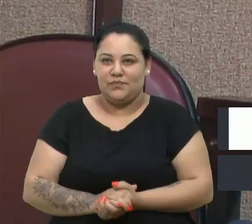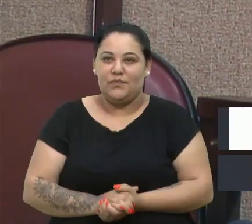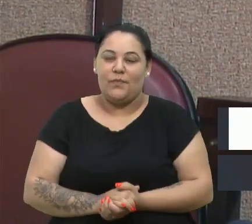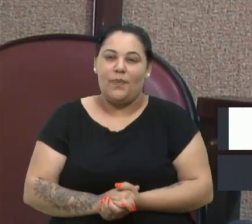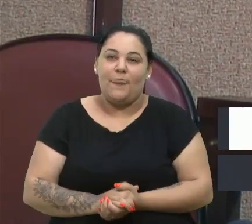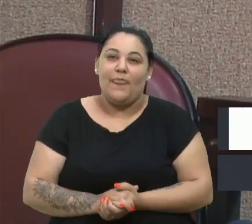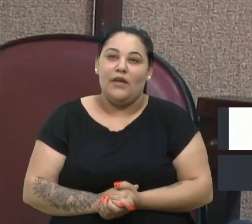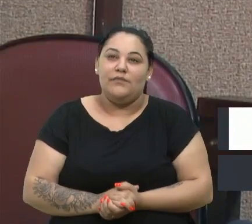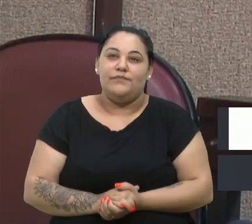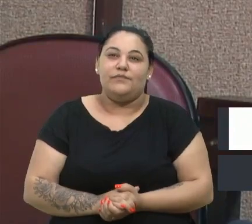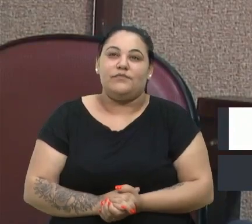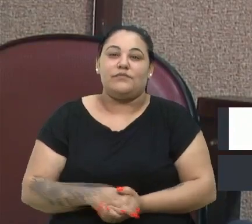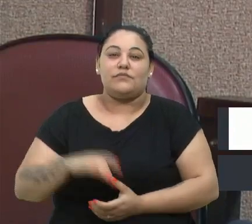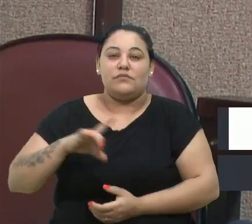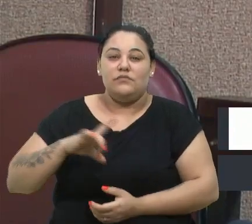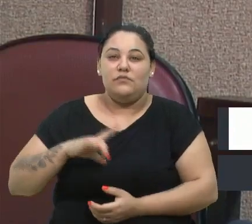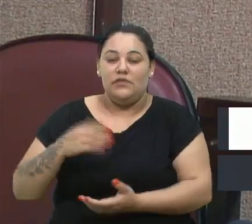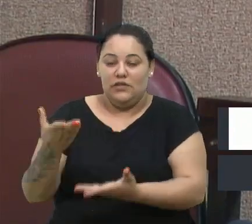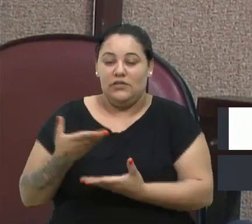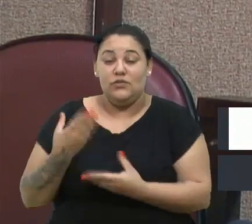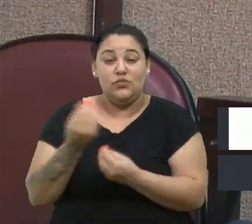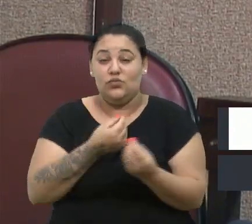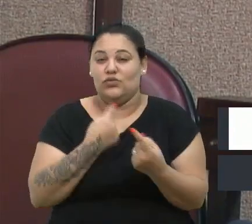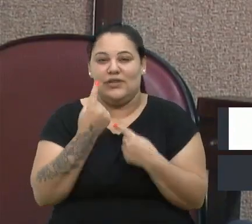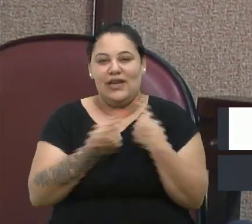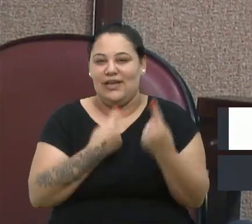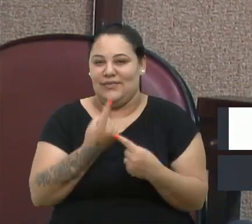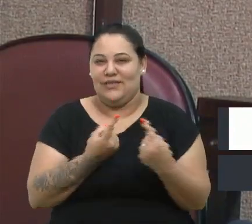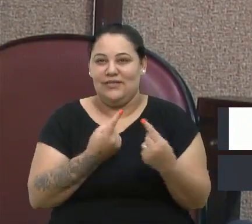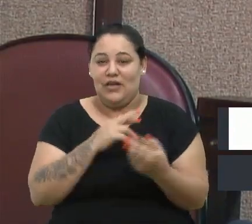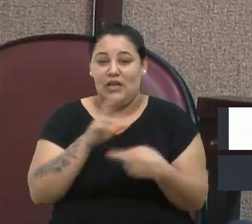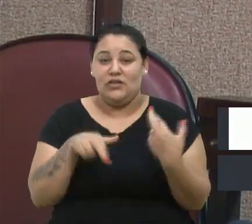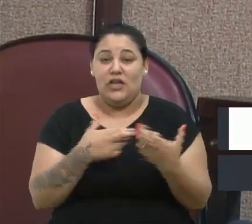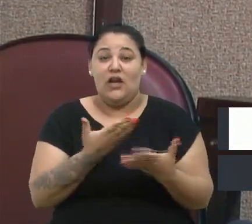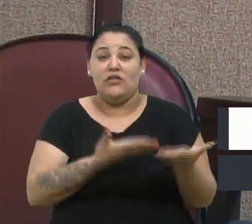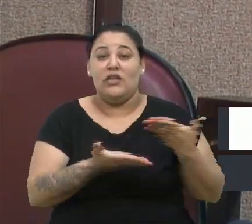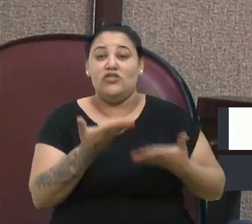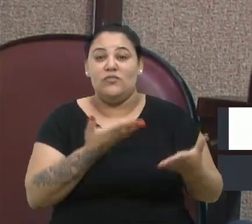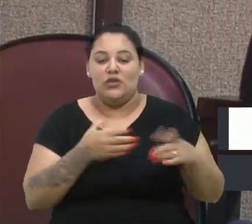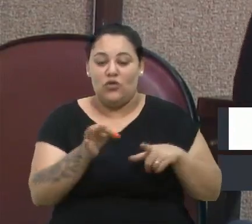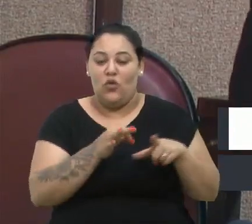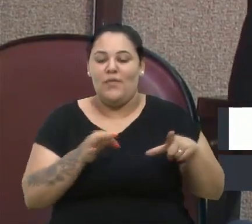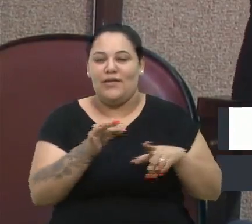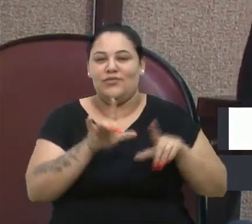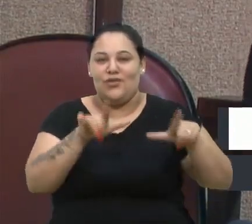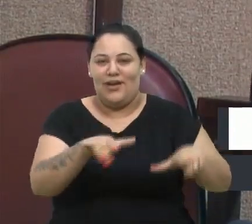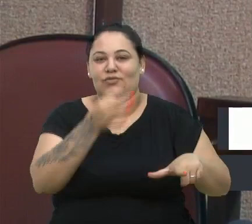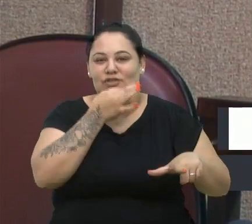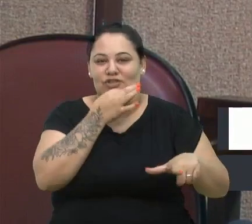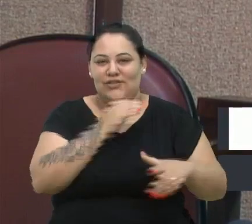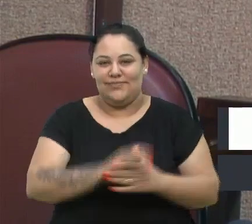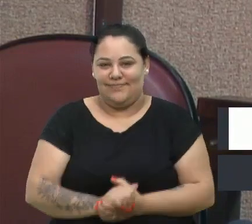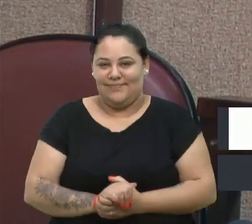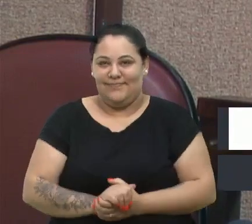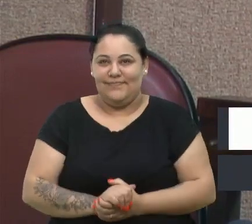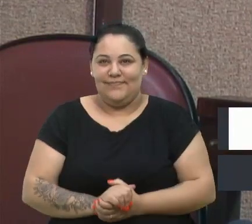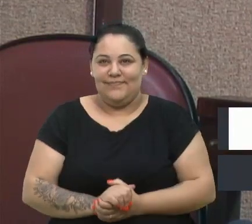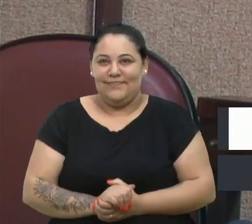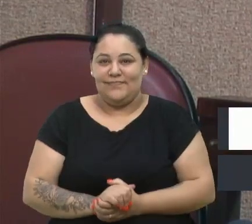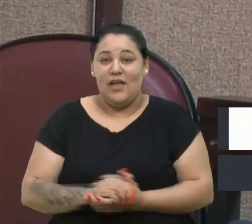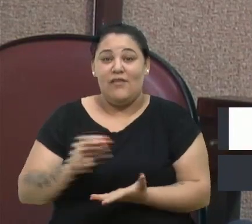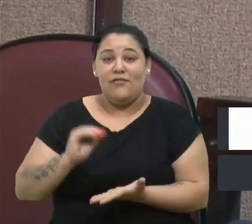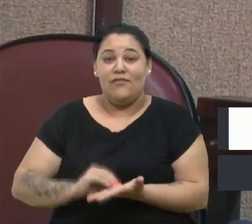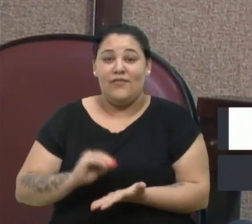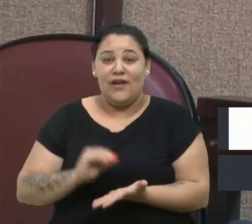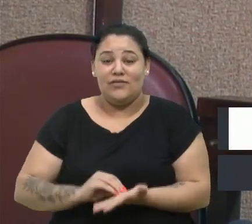gabinete muitas reclamações na questão do atendimento no comércio local. Uma falta de preparação,